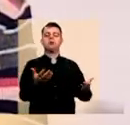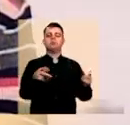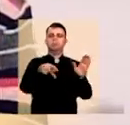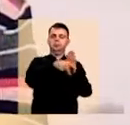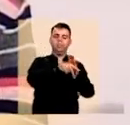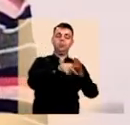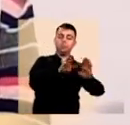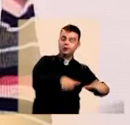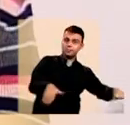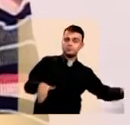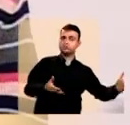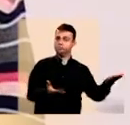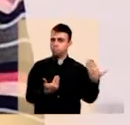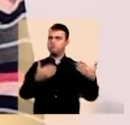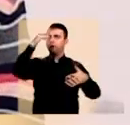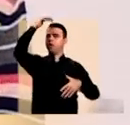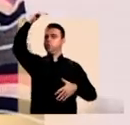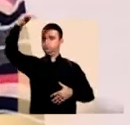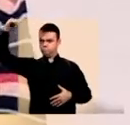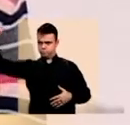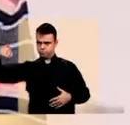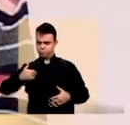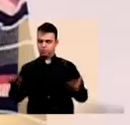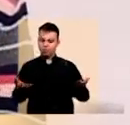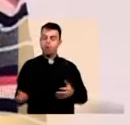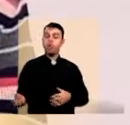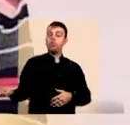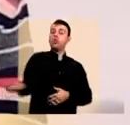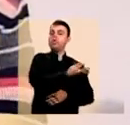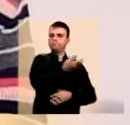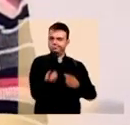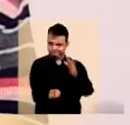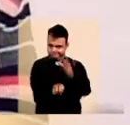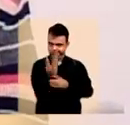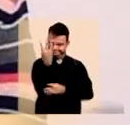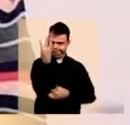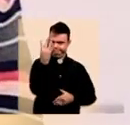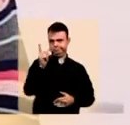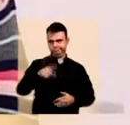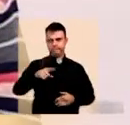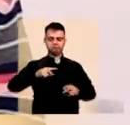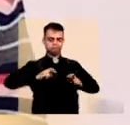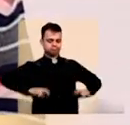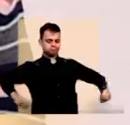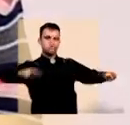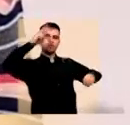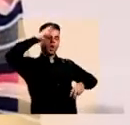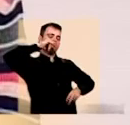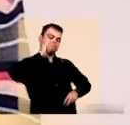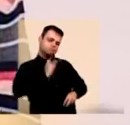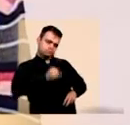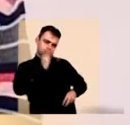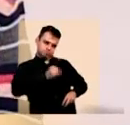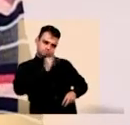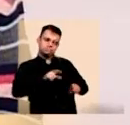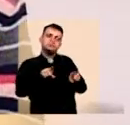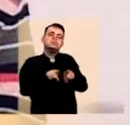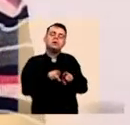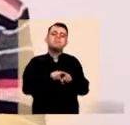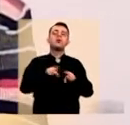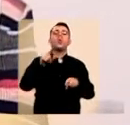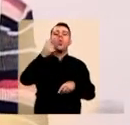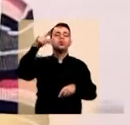infanto juvenil e o adulto. Agora colocaram a contação e também eles colocaram também uma